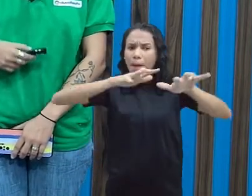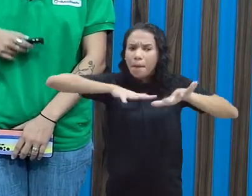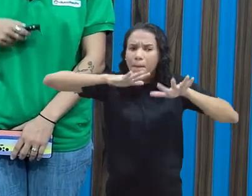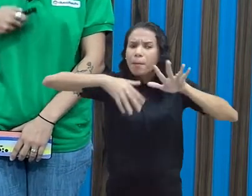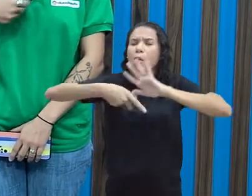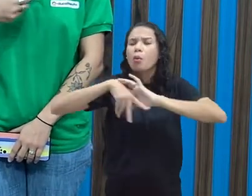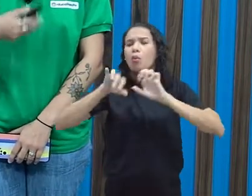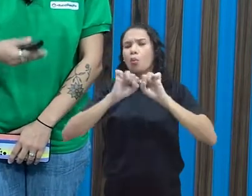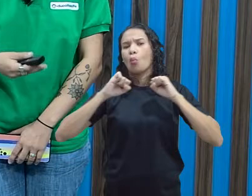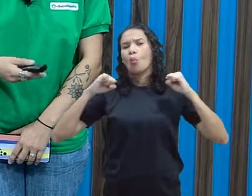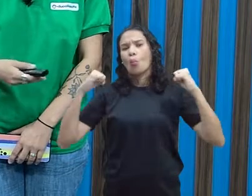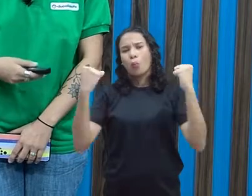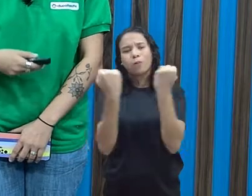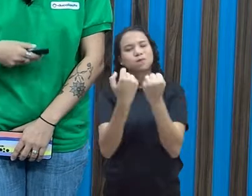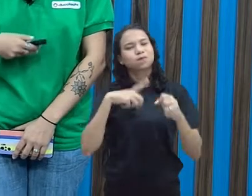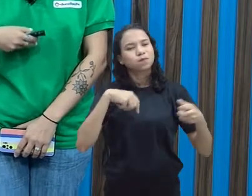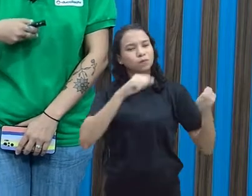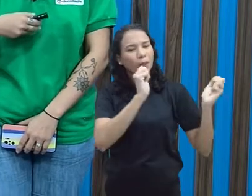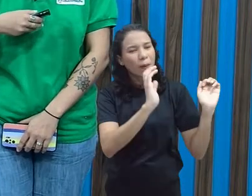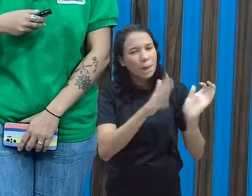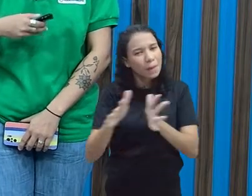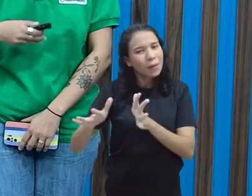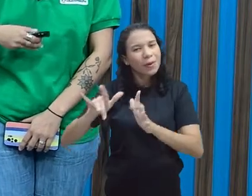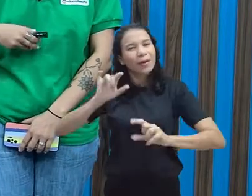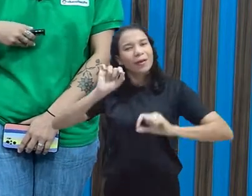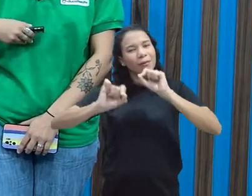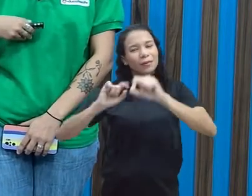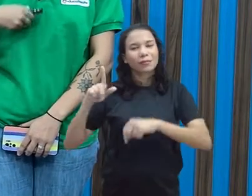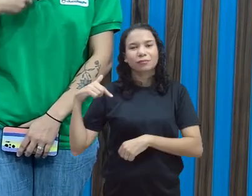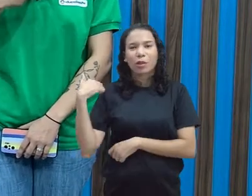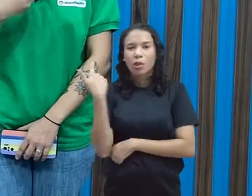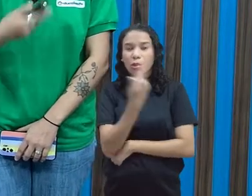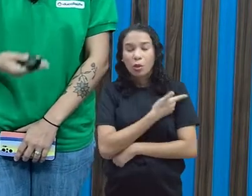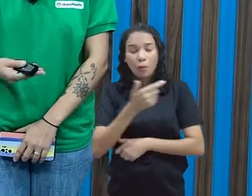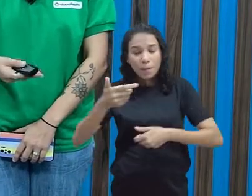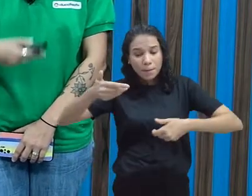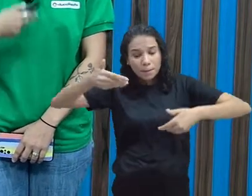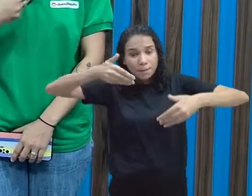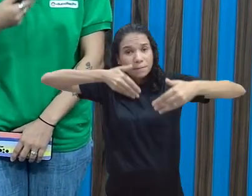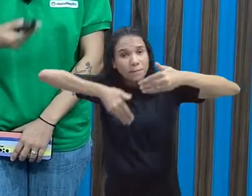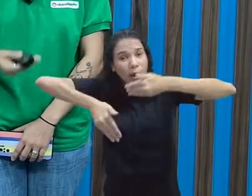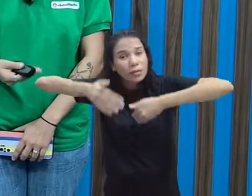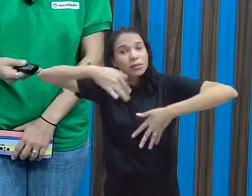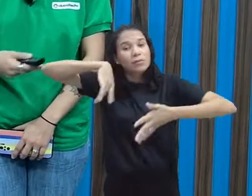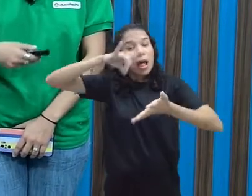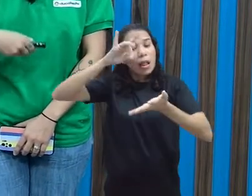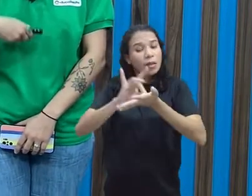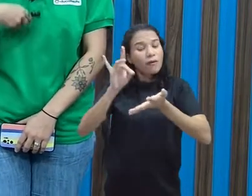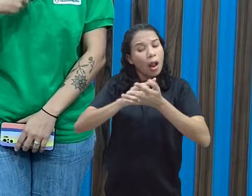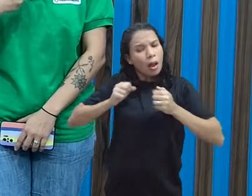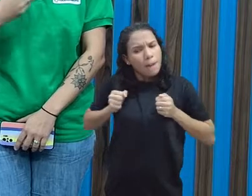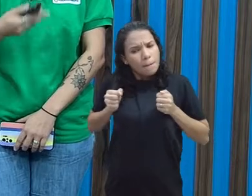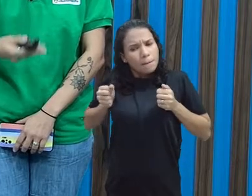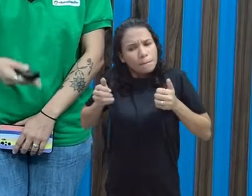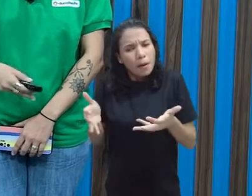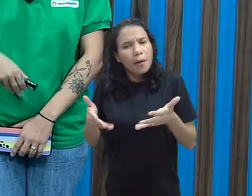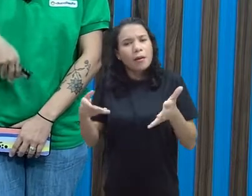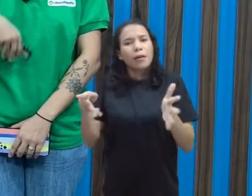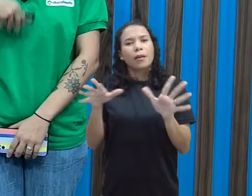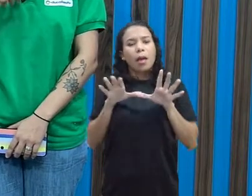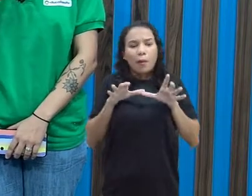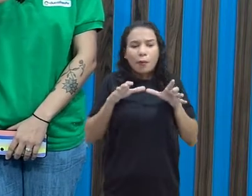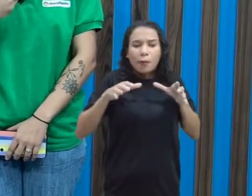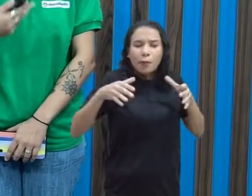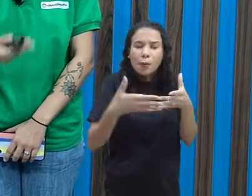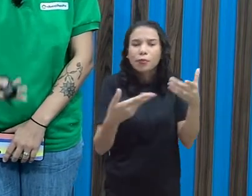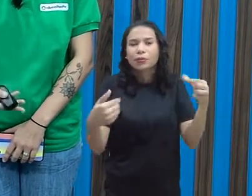sociais, o processo, né, de a gente participar ativamente dentro da nossa comunidade, dentro